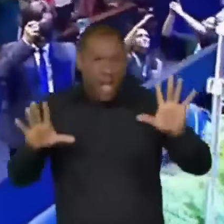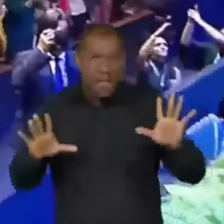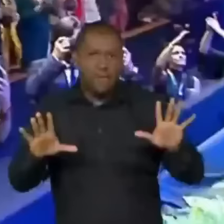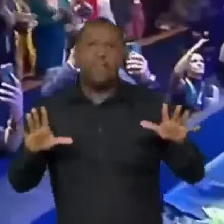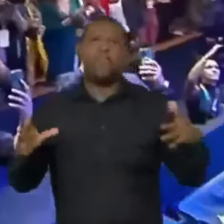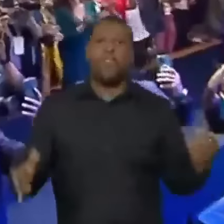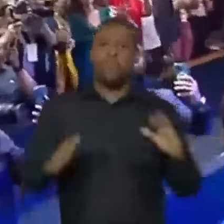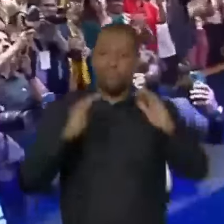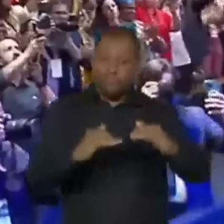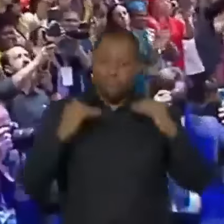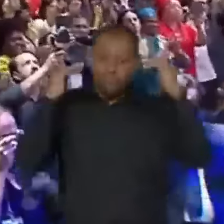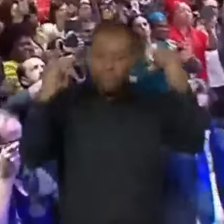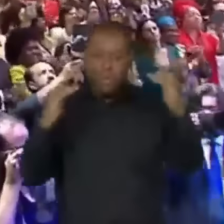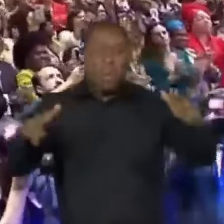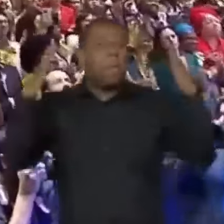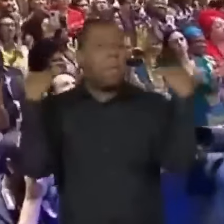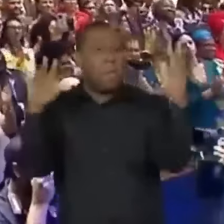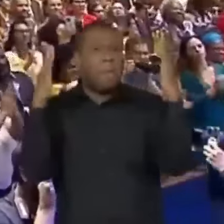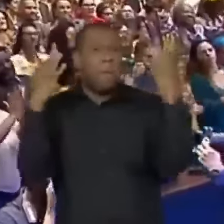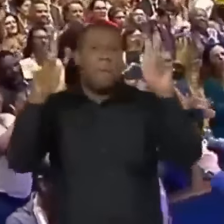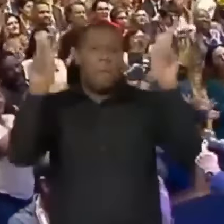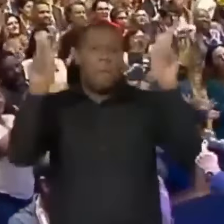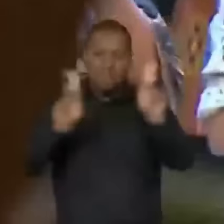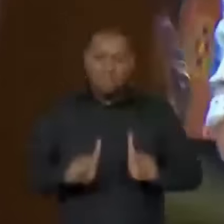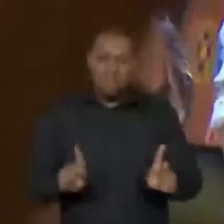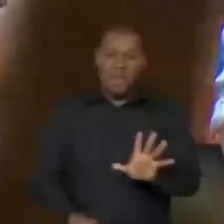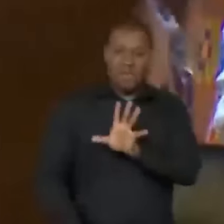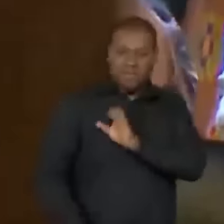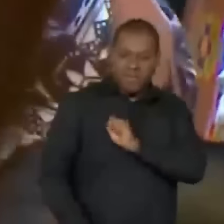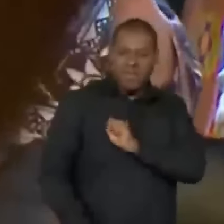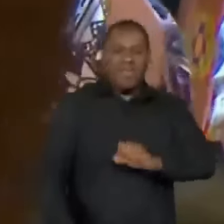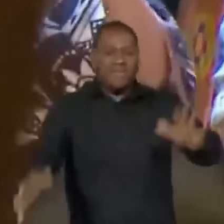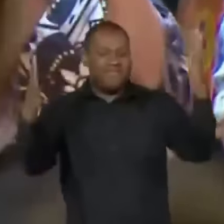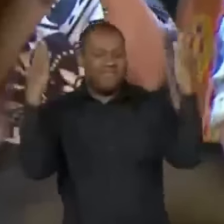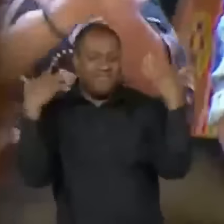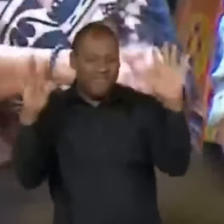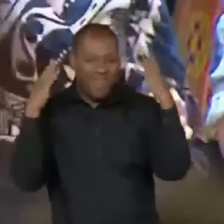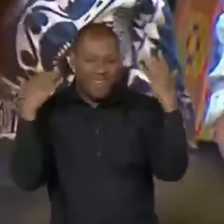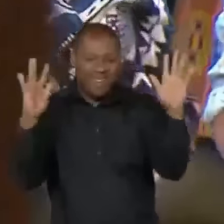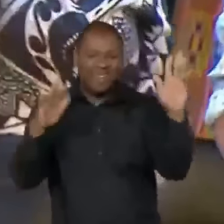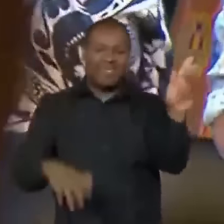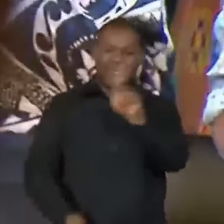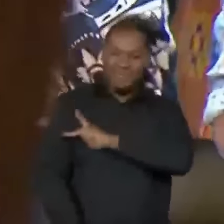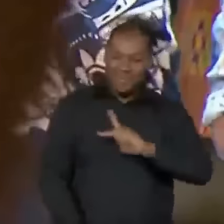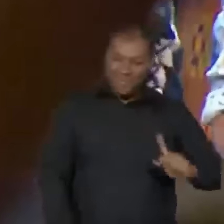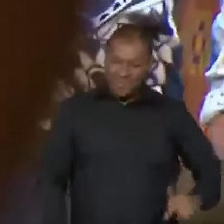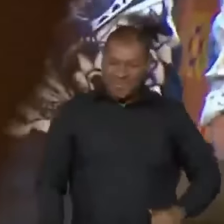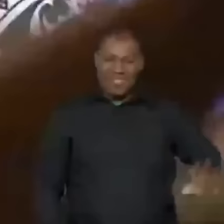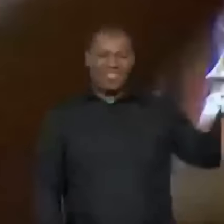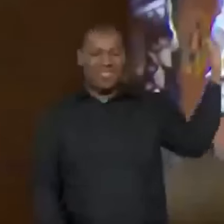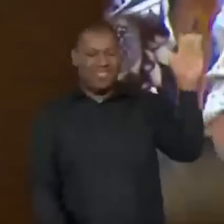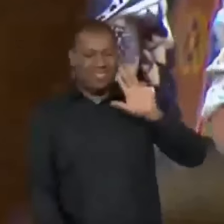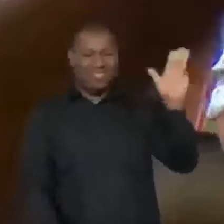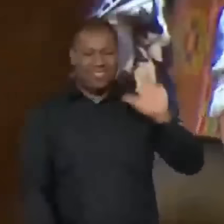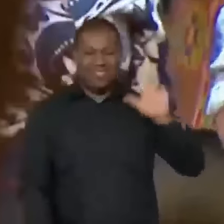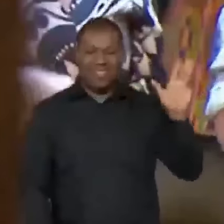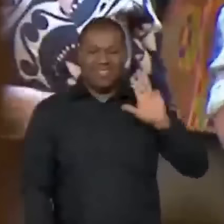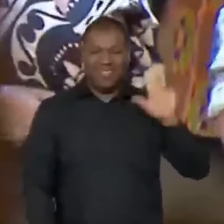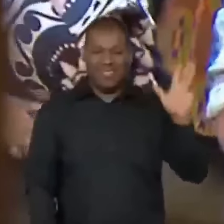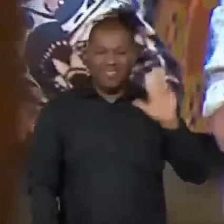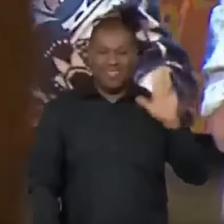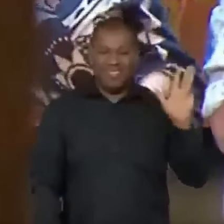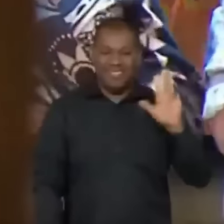genocídio, viva a paz e o amor, viva Luiz Inácio Lula da Silva!